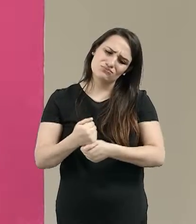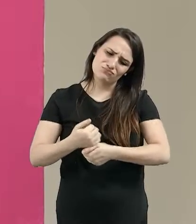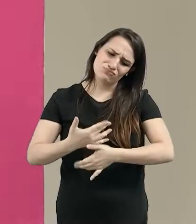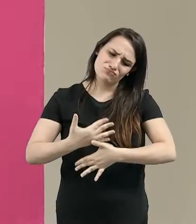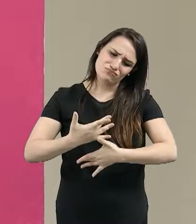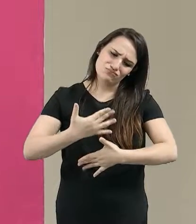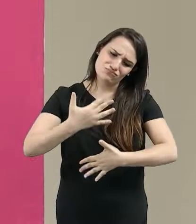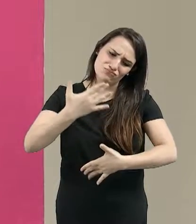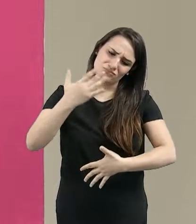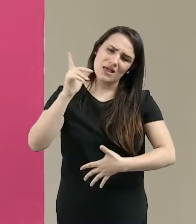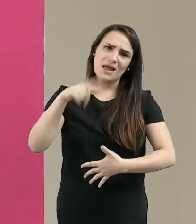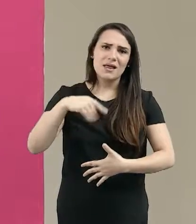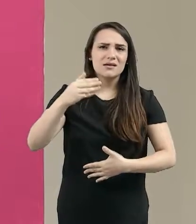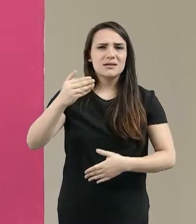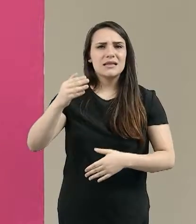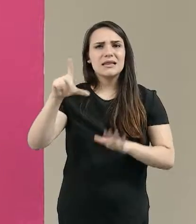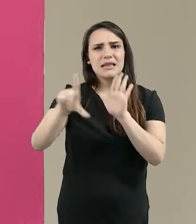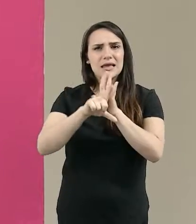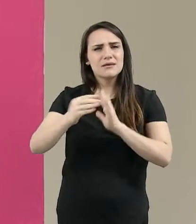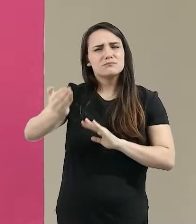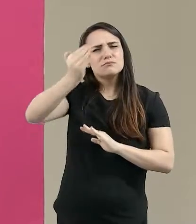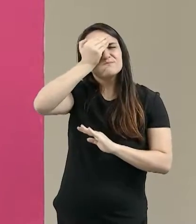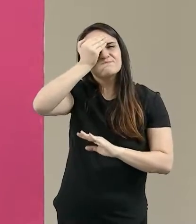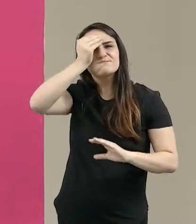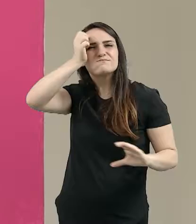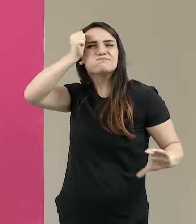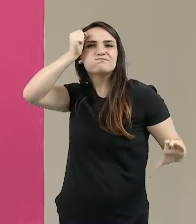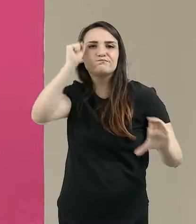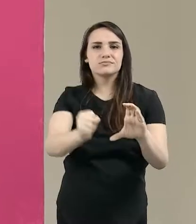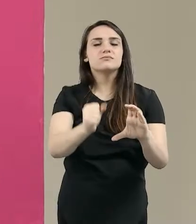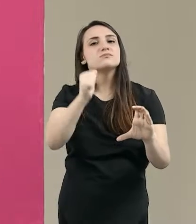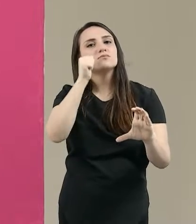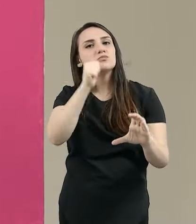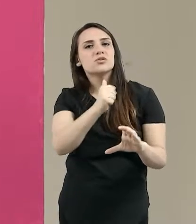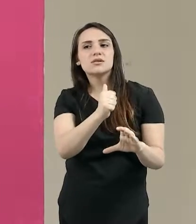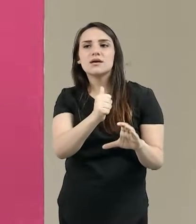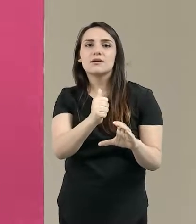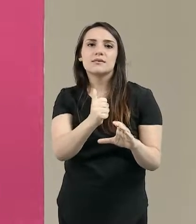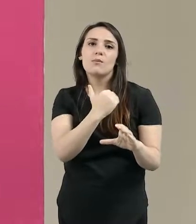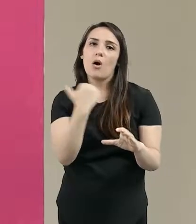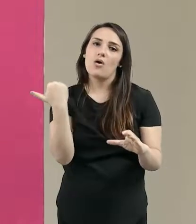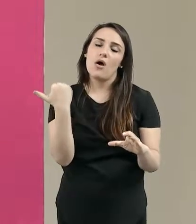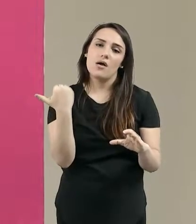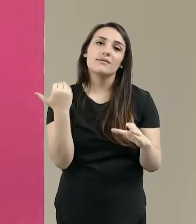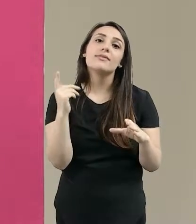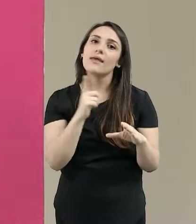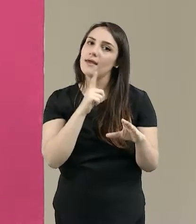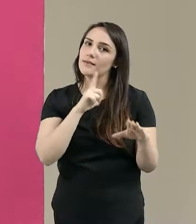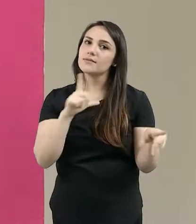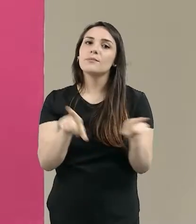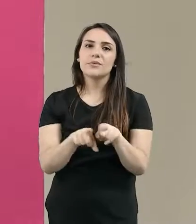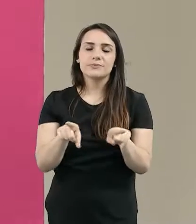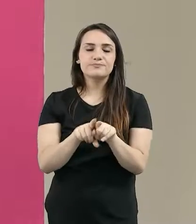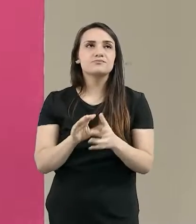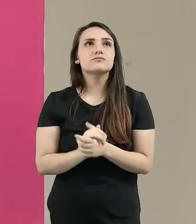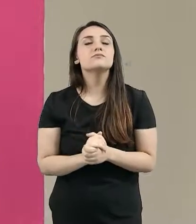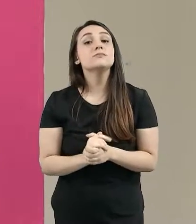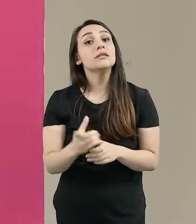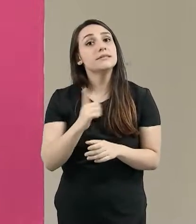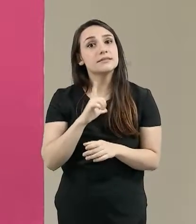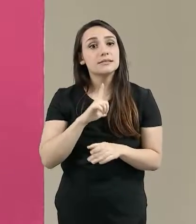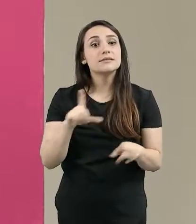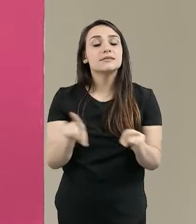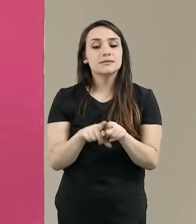sobre as questões do feminicídio. E nós temos também um canal que é muito importante, um link que é de